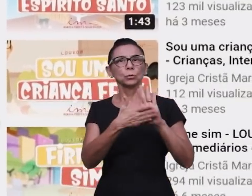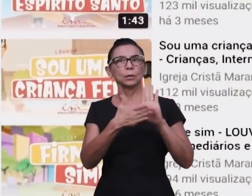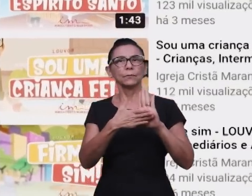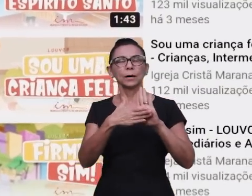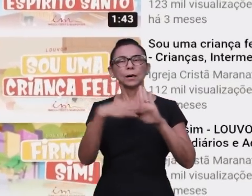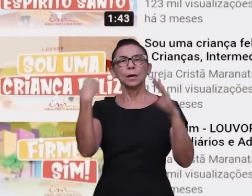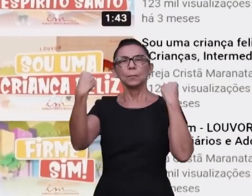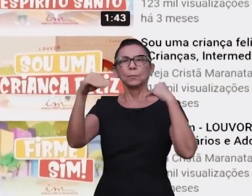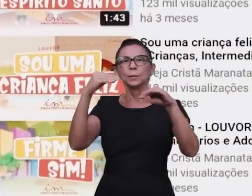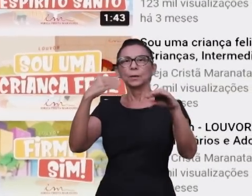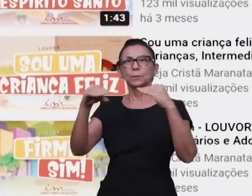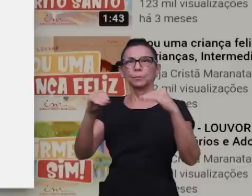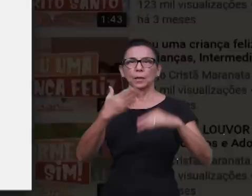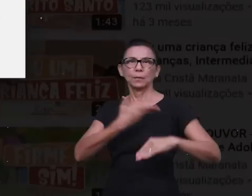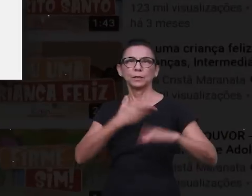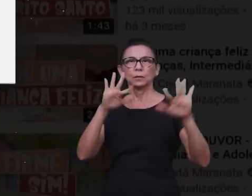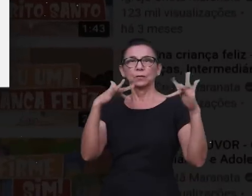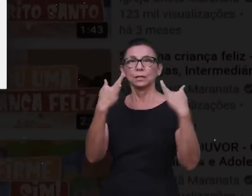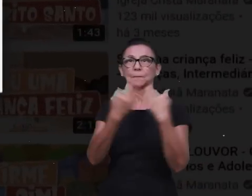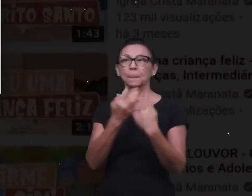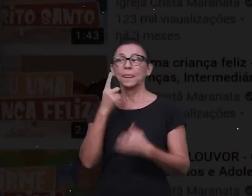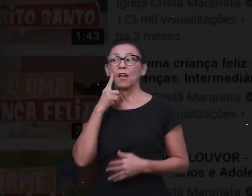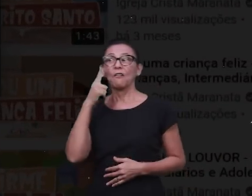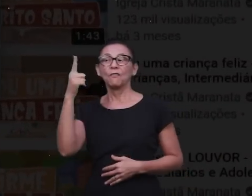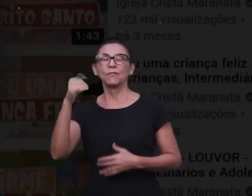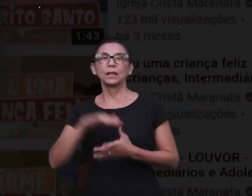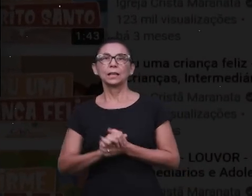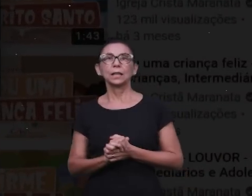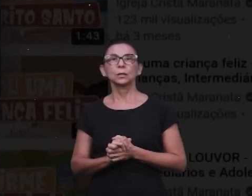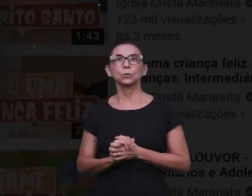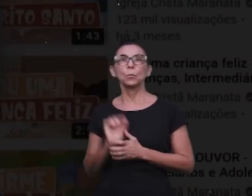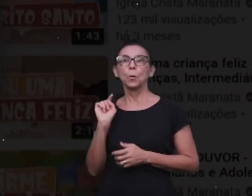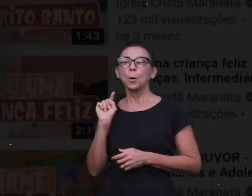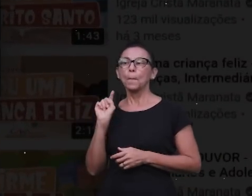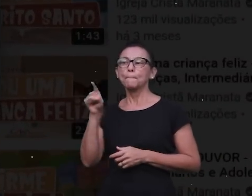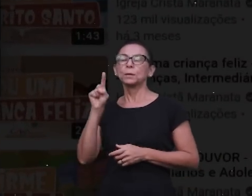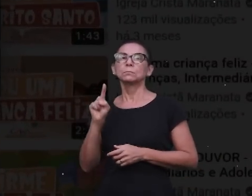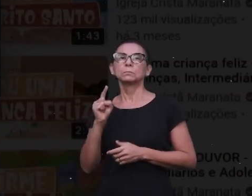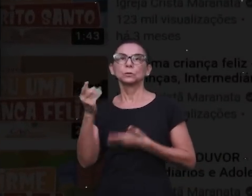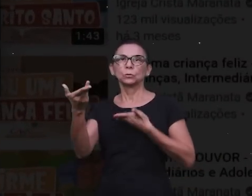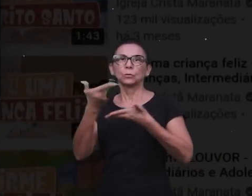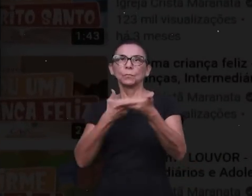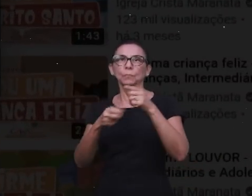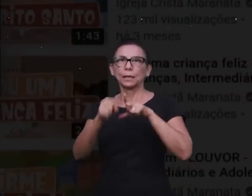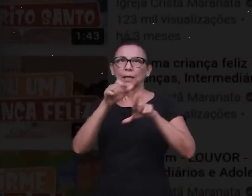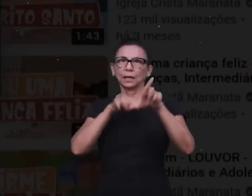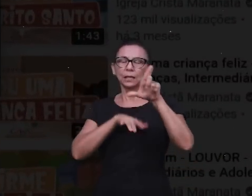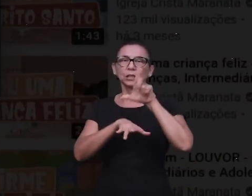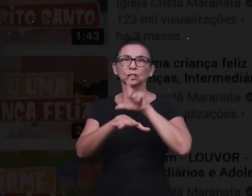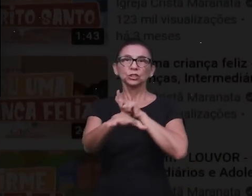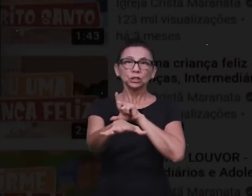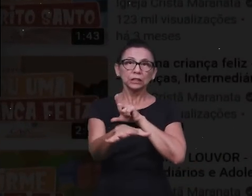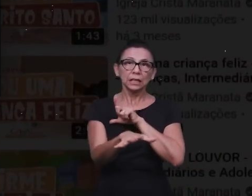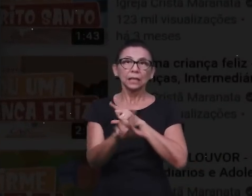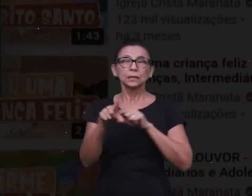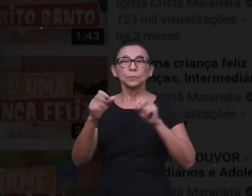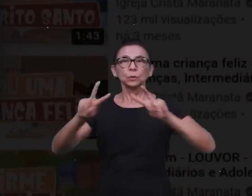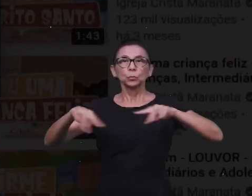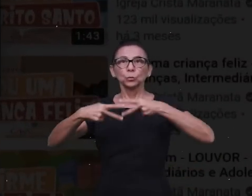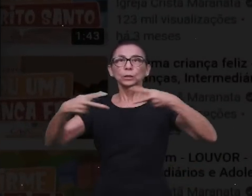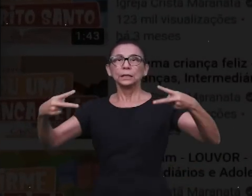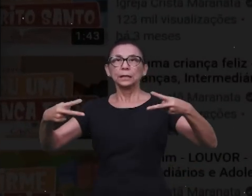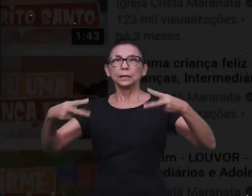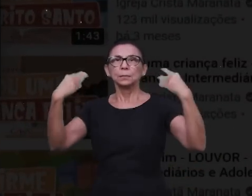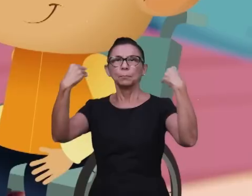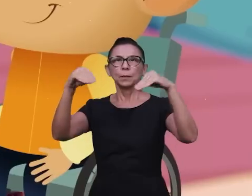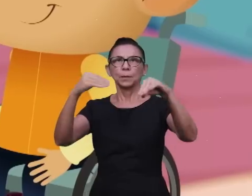ou amigo, é só clicar no botão compartilhar e depois em copiar o link e ele já fica pronto para você colar no WhatsApp. Simples